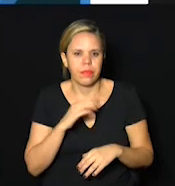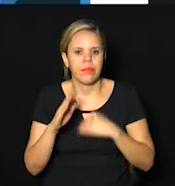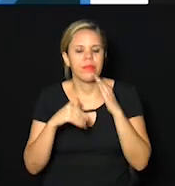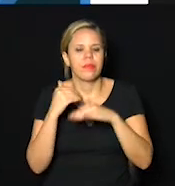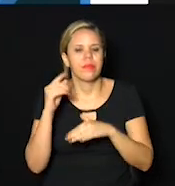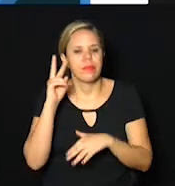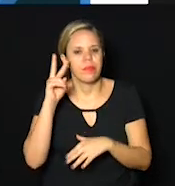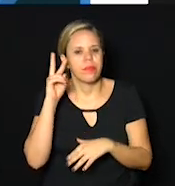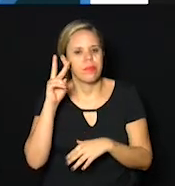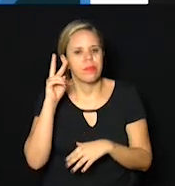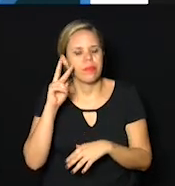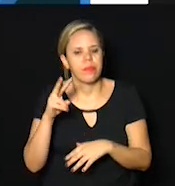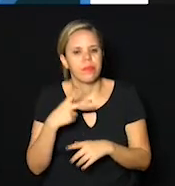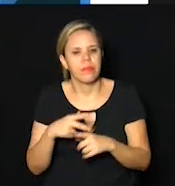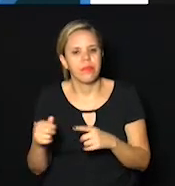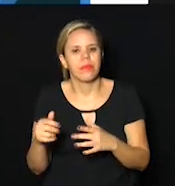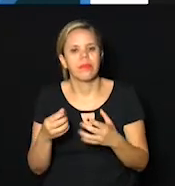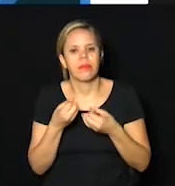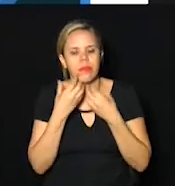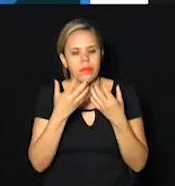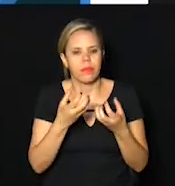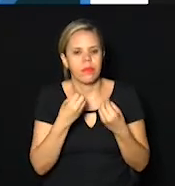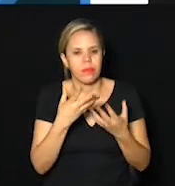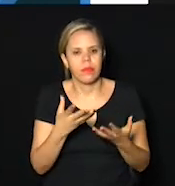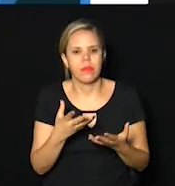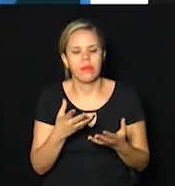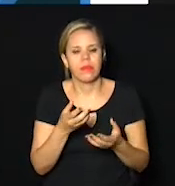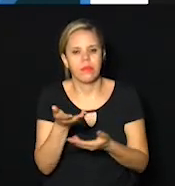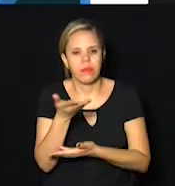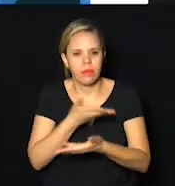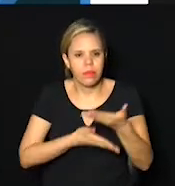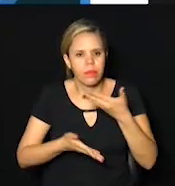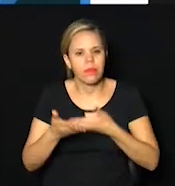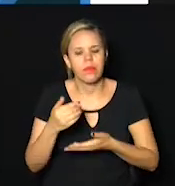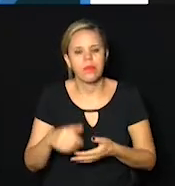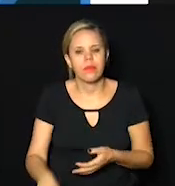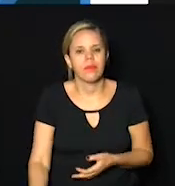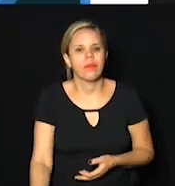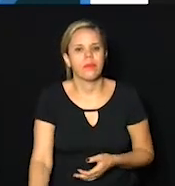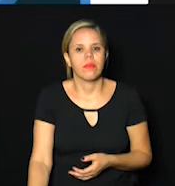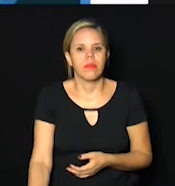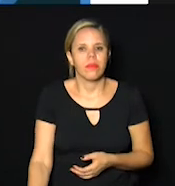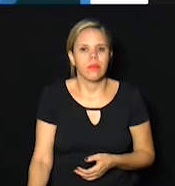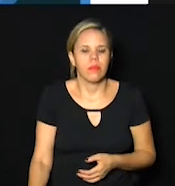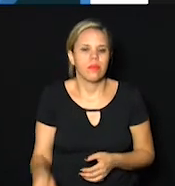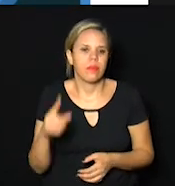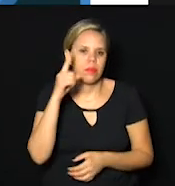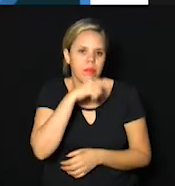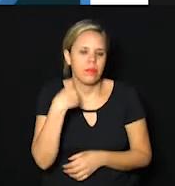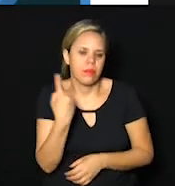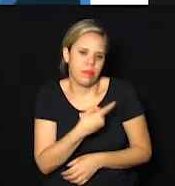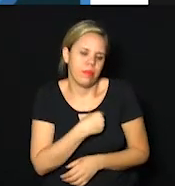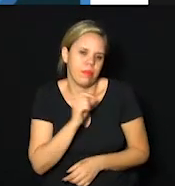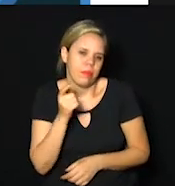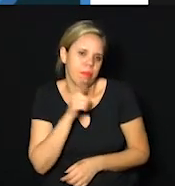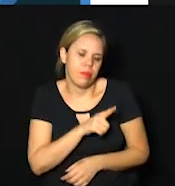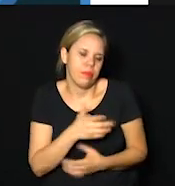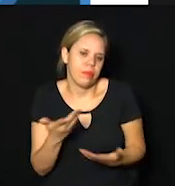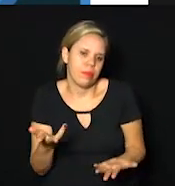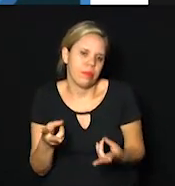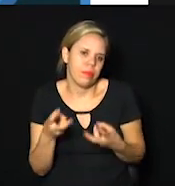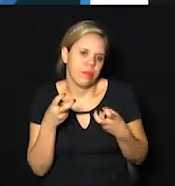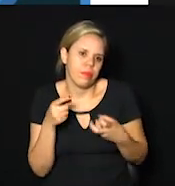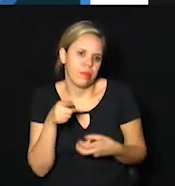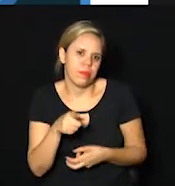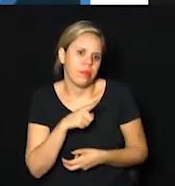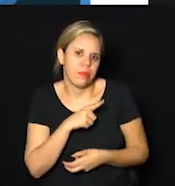histórias que devem ser contadas, ouvidas, compartilhadas. Sem que isso exista, fica muito difícil de a gente conseguir. Note que eu dei